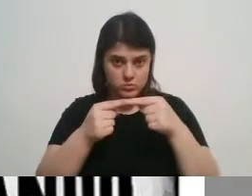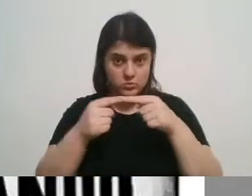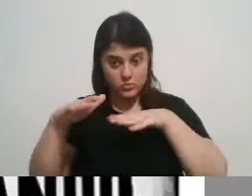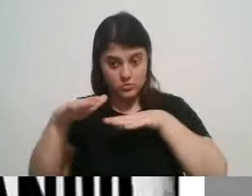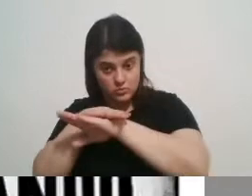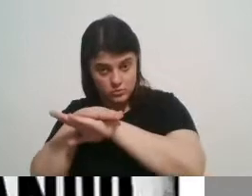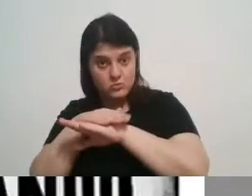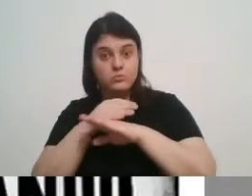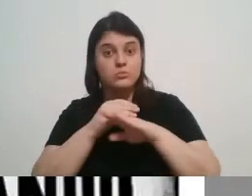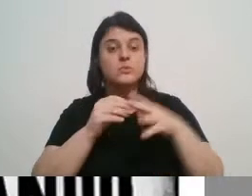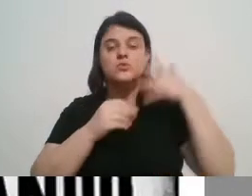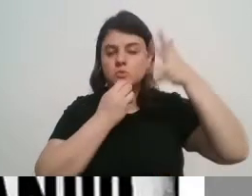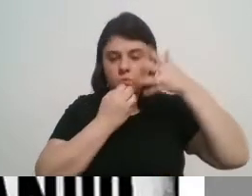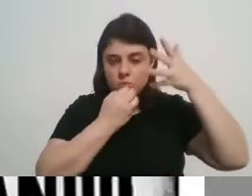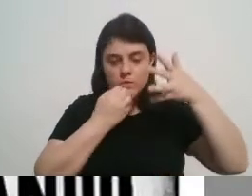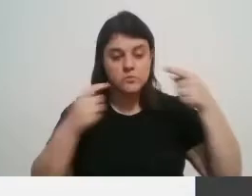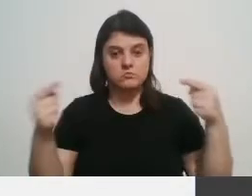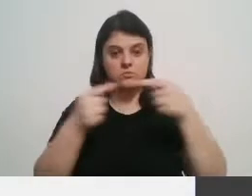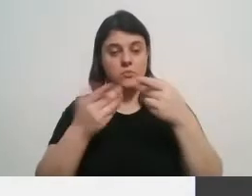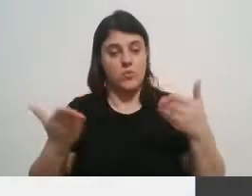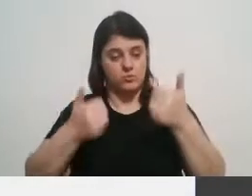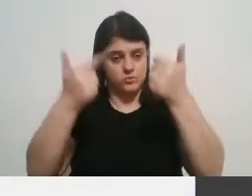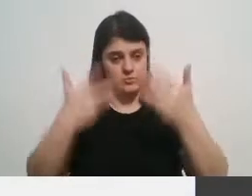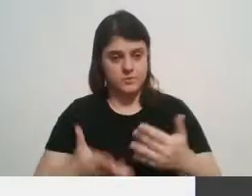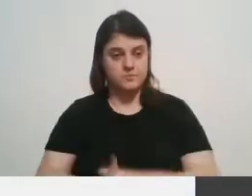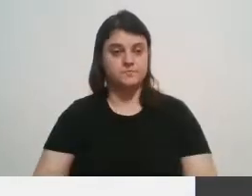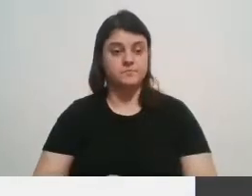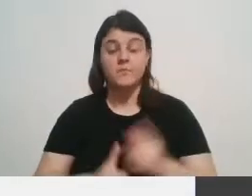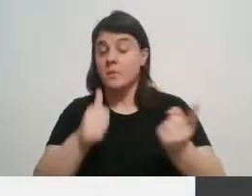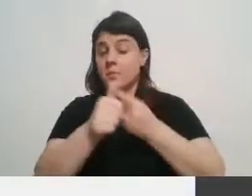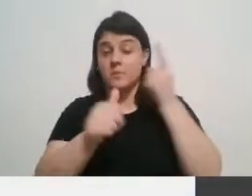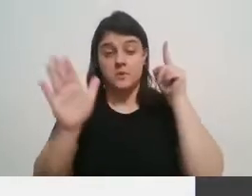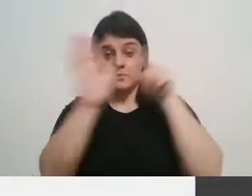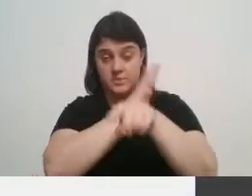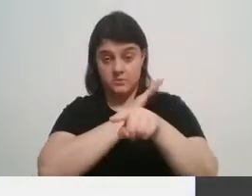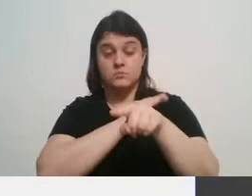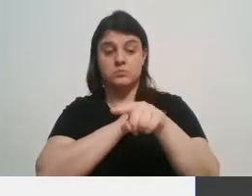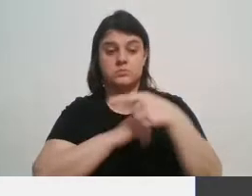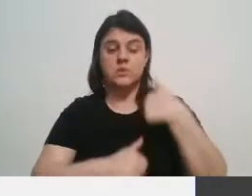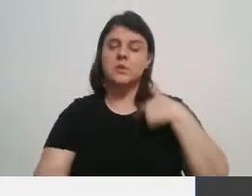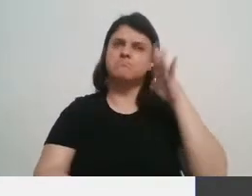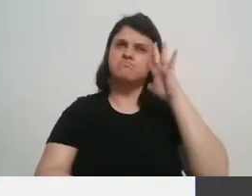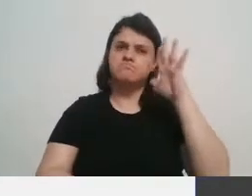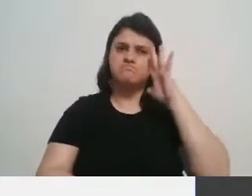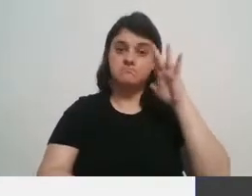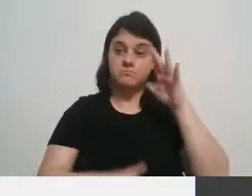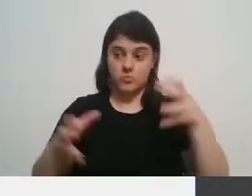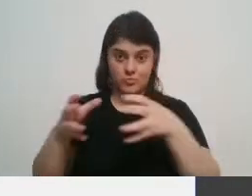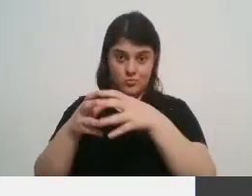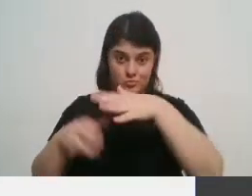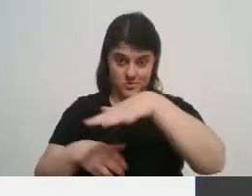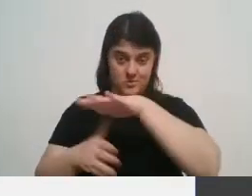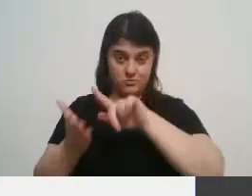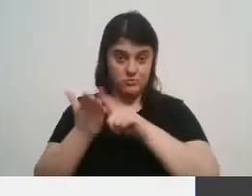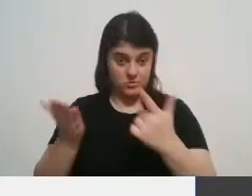de discurso que eu vou falar aqui. E a primeira pergunta que eu fiz à Última Hora, e que eu acho que a gente pode fazer a um